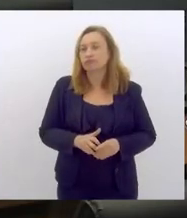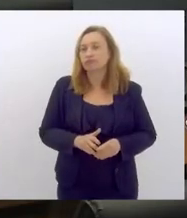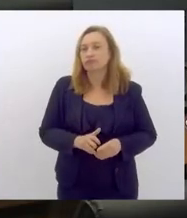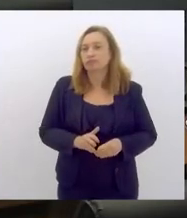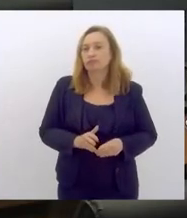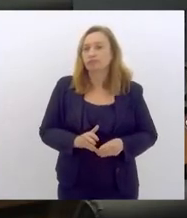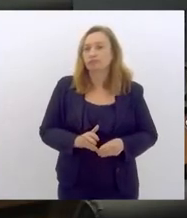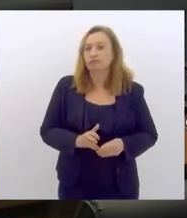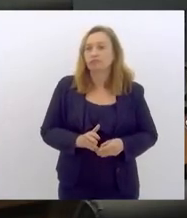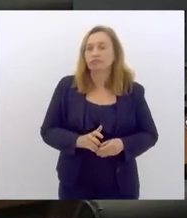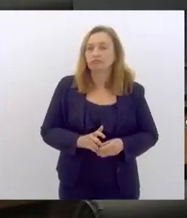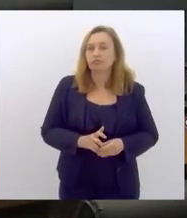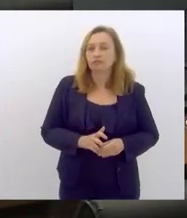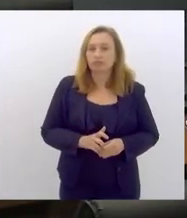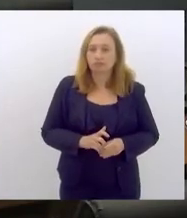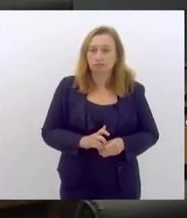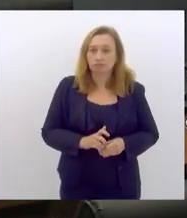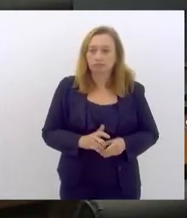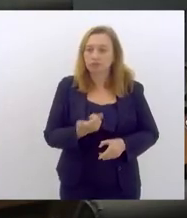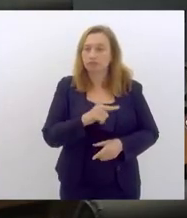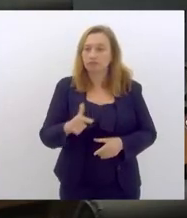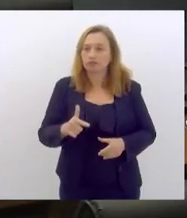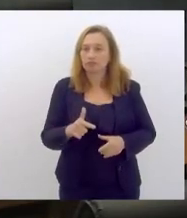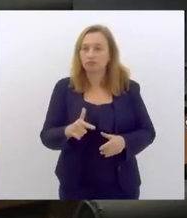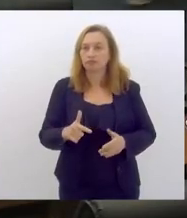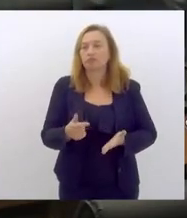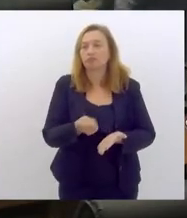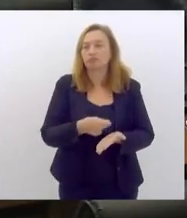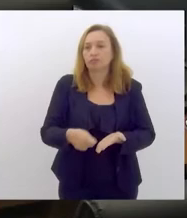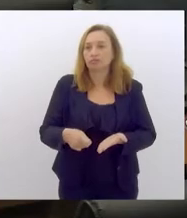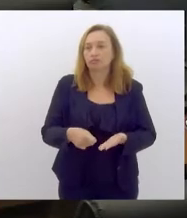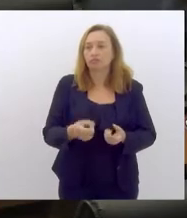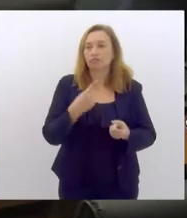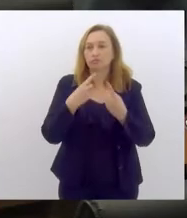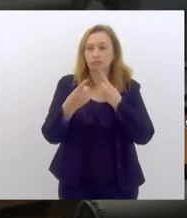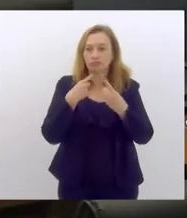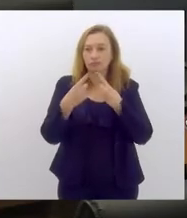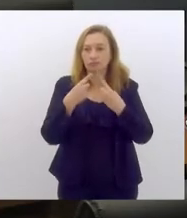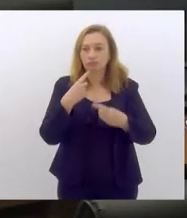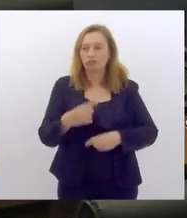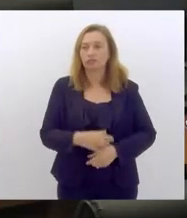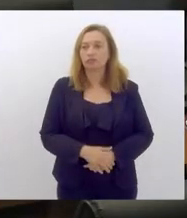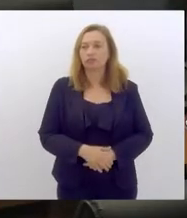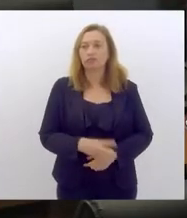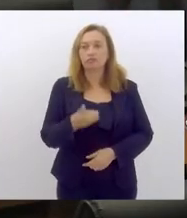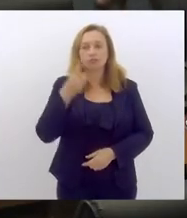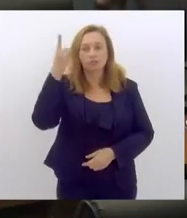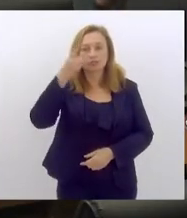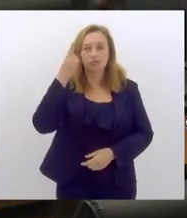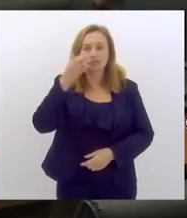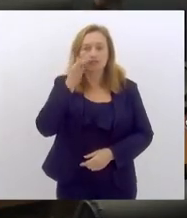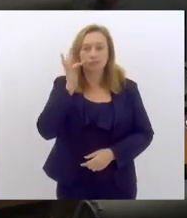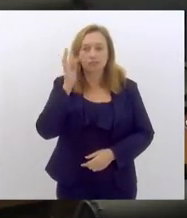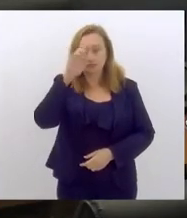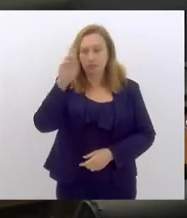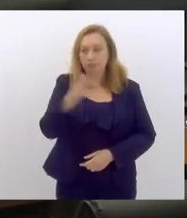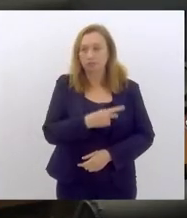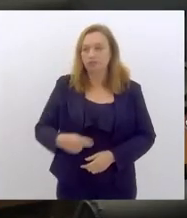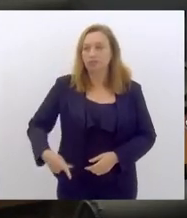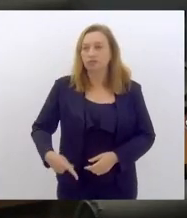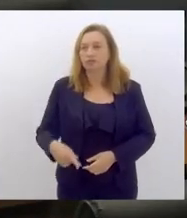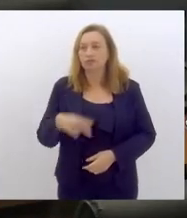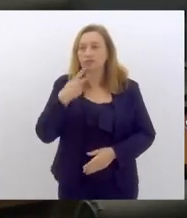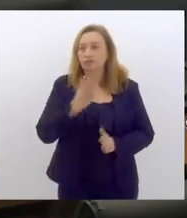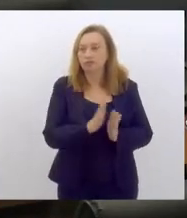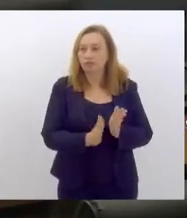Marquinho, não havendo mais oradores inscritos para discussão, Deputado Flávio Serafini. Senhor presidente, gostaria, na verdade, de fazer uma questão